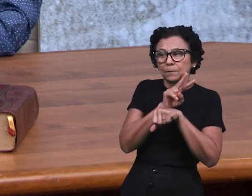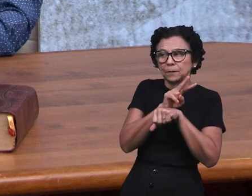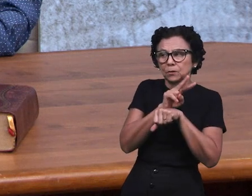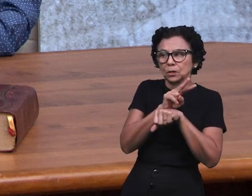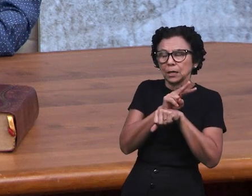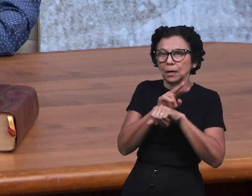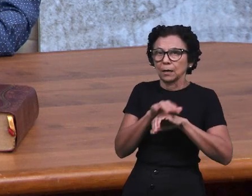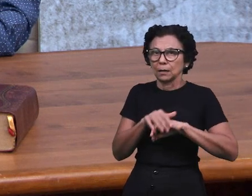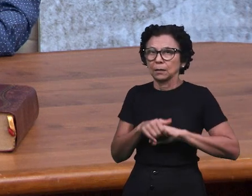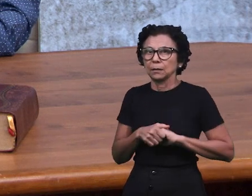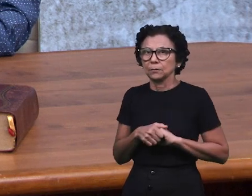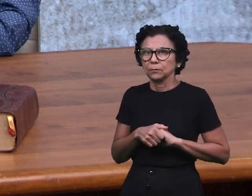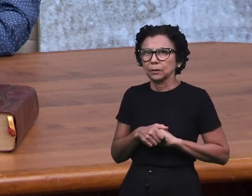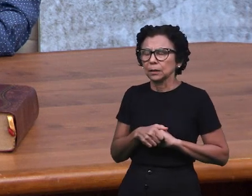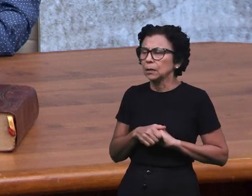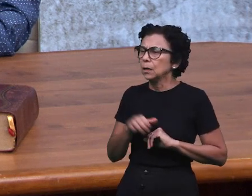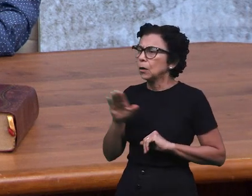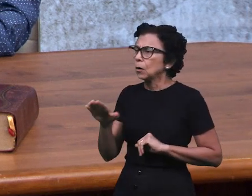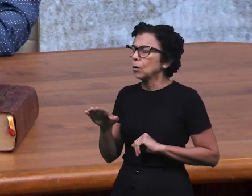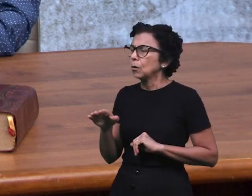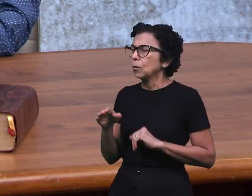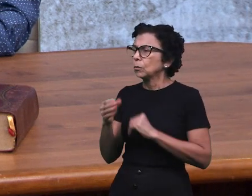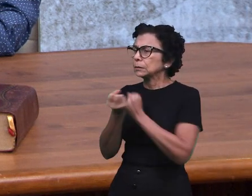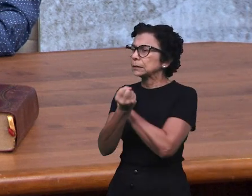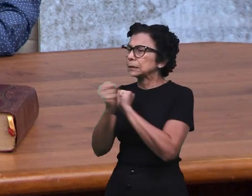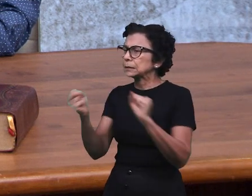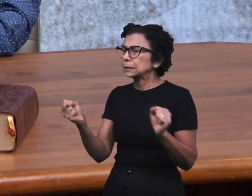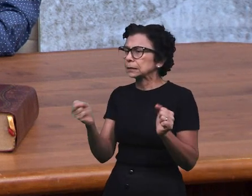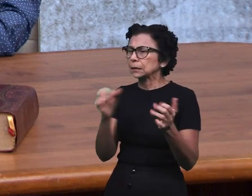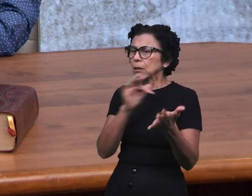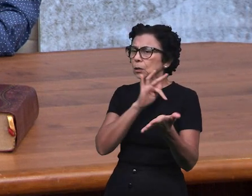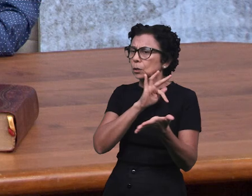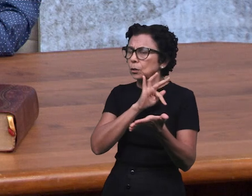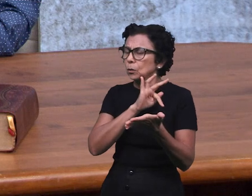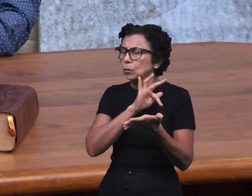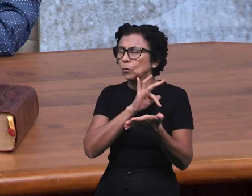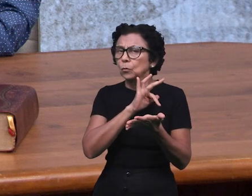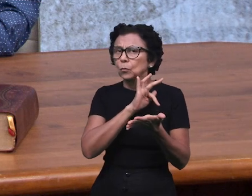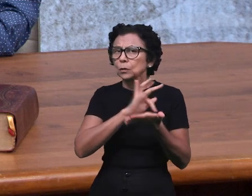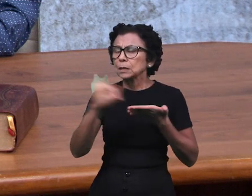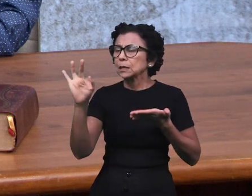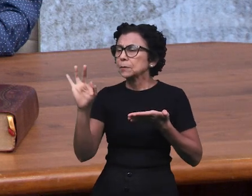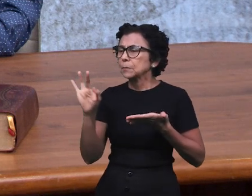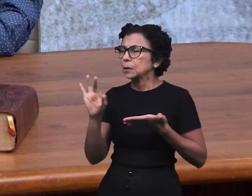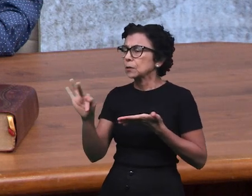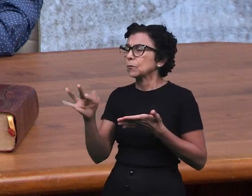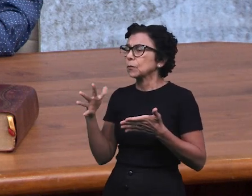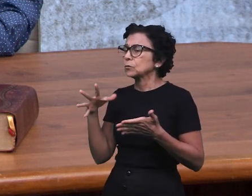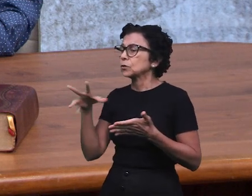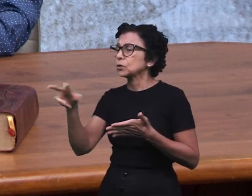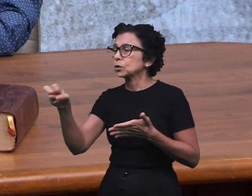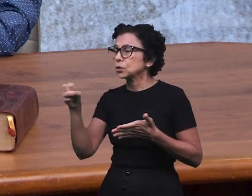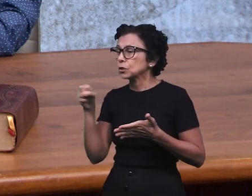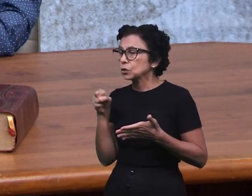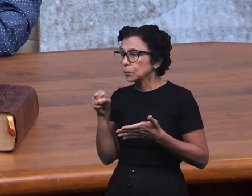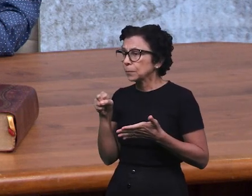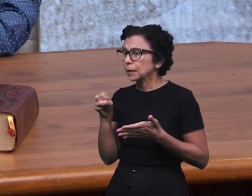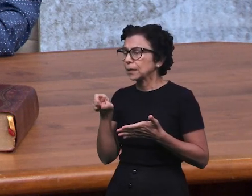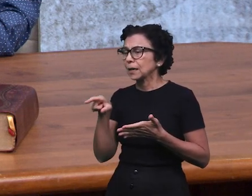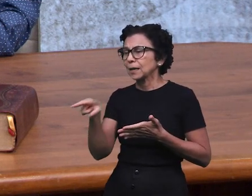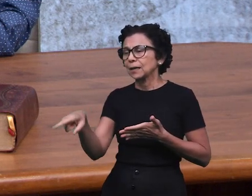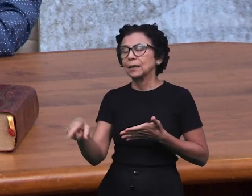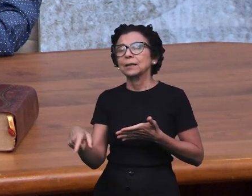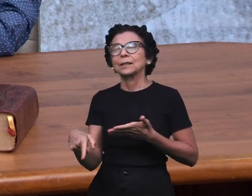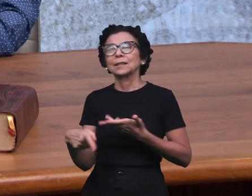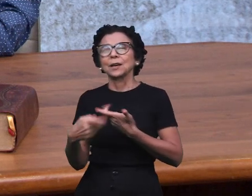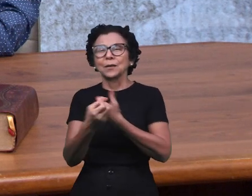os filisteus vêm sobre ti, Sansão. Então quebrou as vergas de vimes, como se quebra o fio da